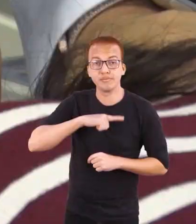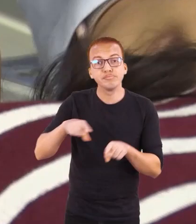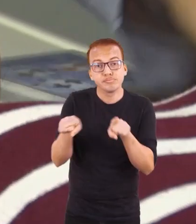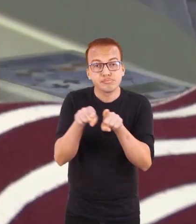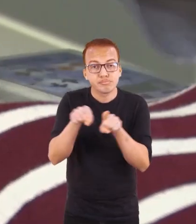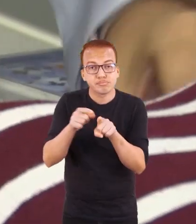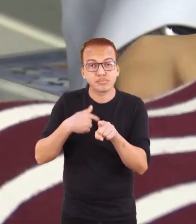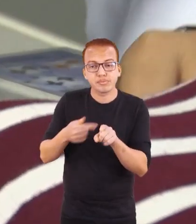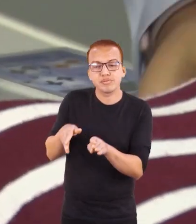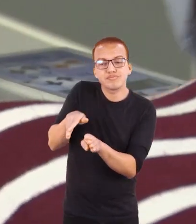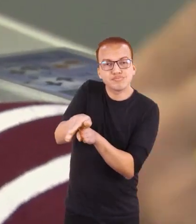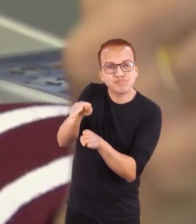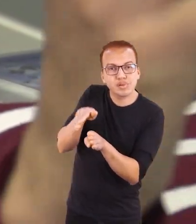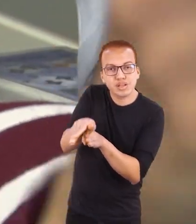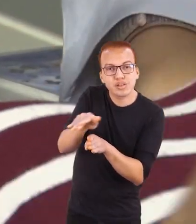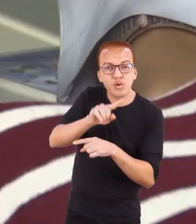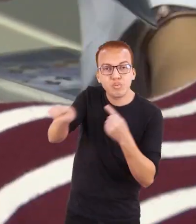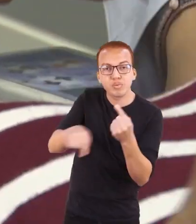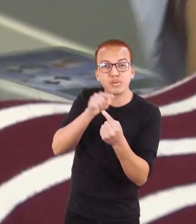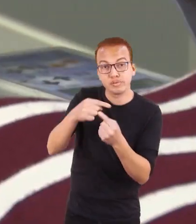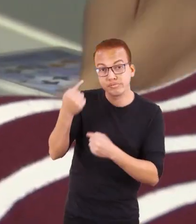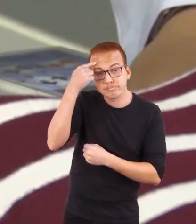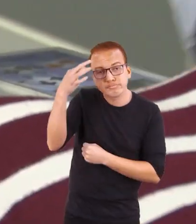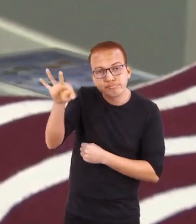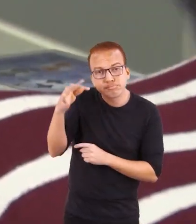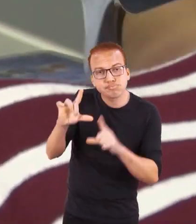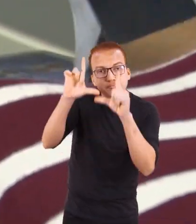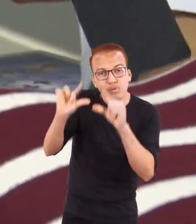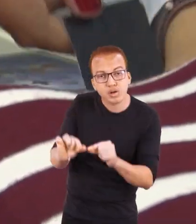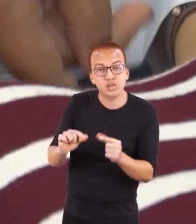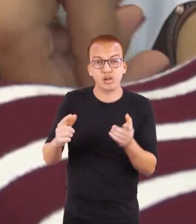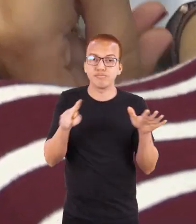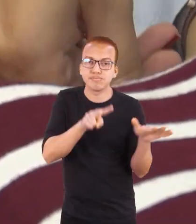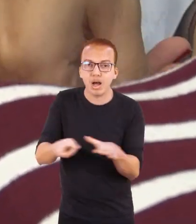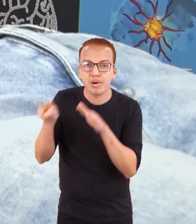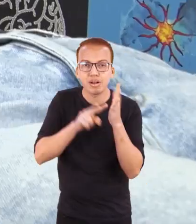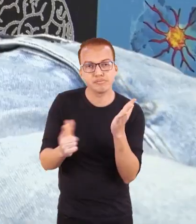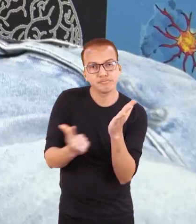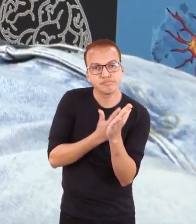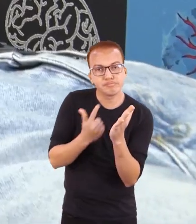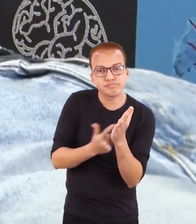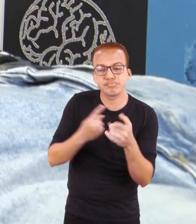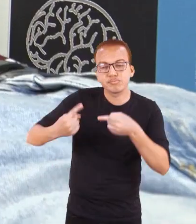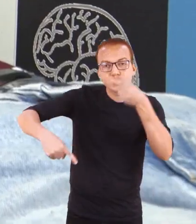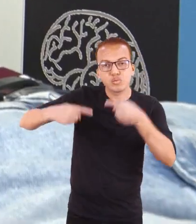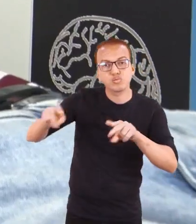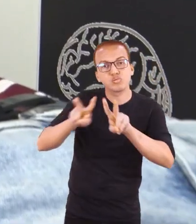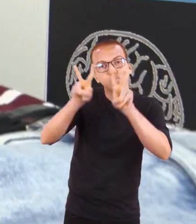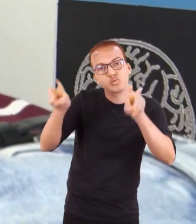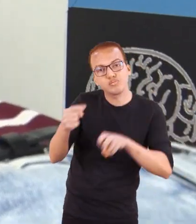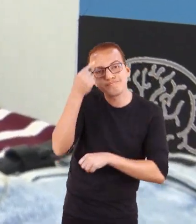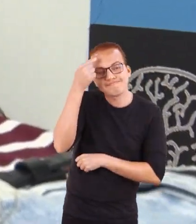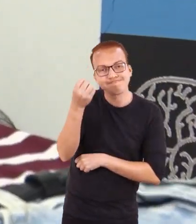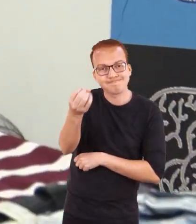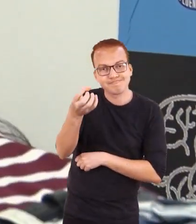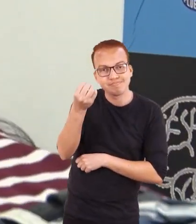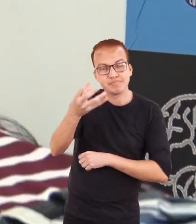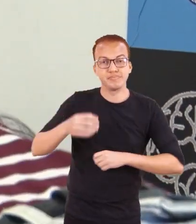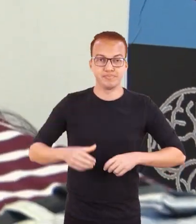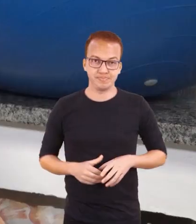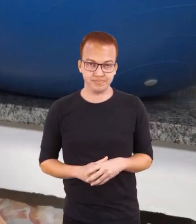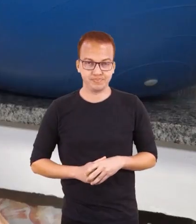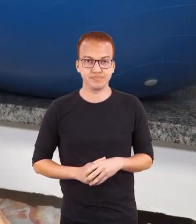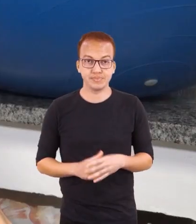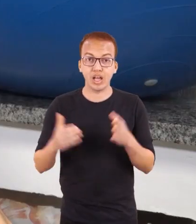junto com a educação em dor, na qual esses indivíduos eles recebem um e-book e semanalmente a gente discute sobre questões relacionadas à sua